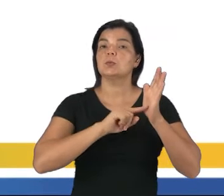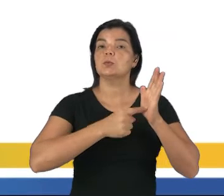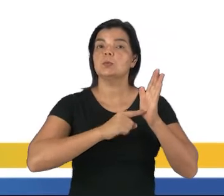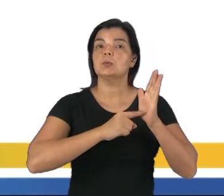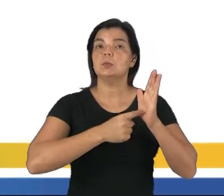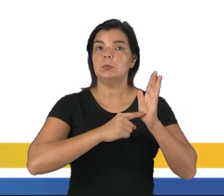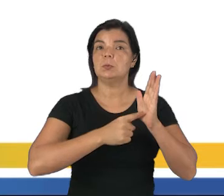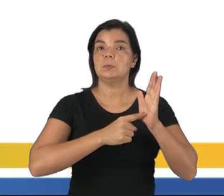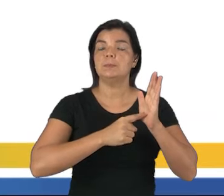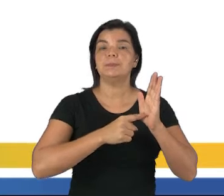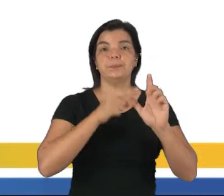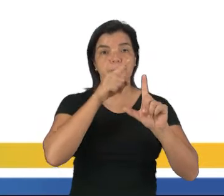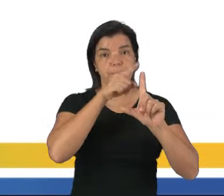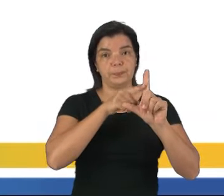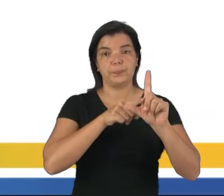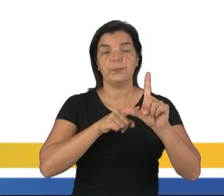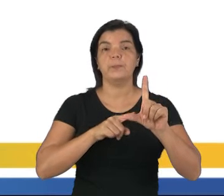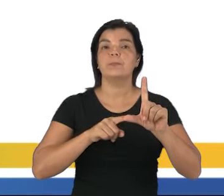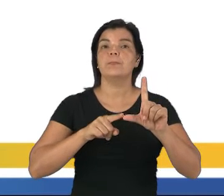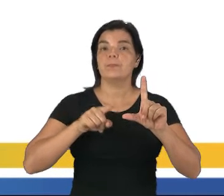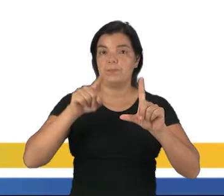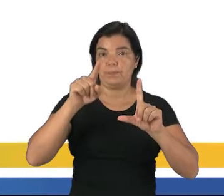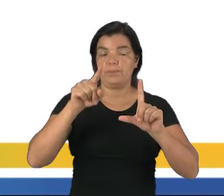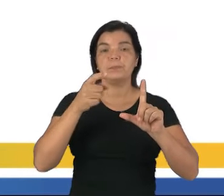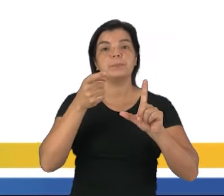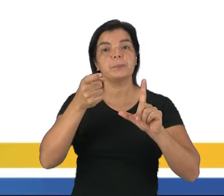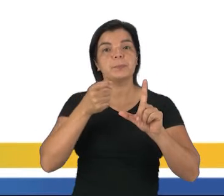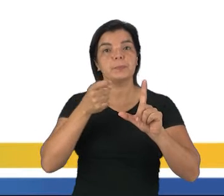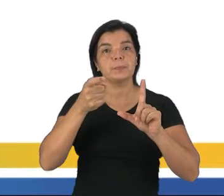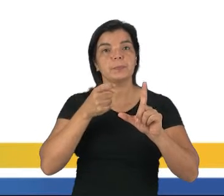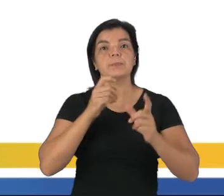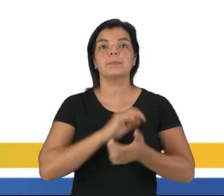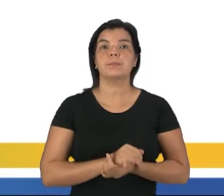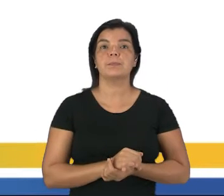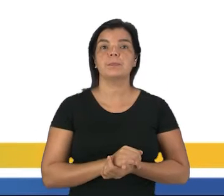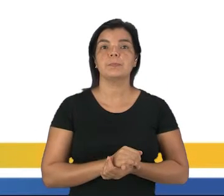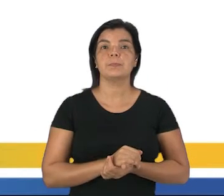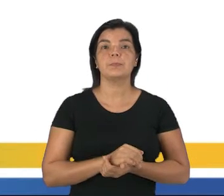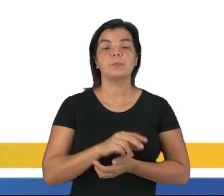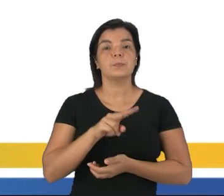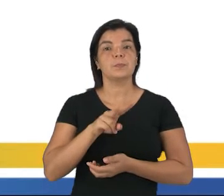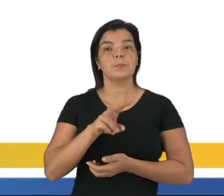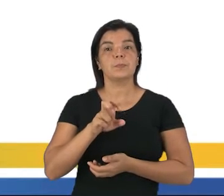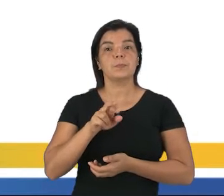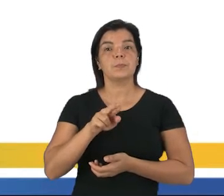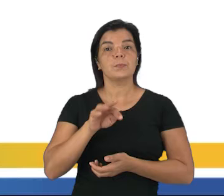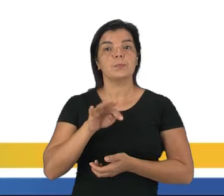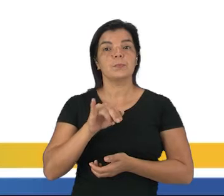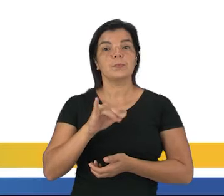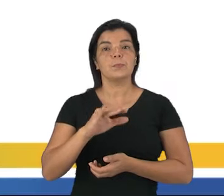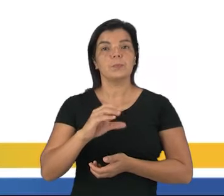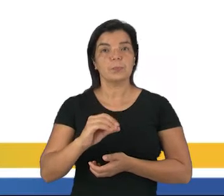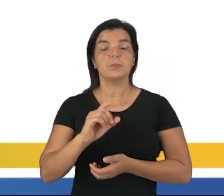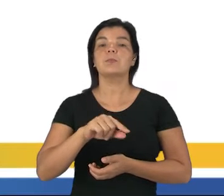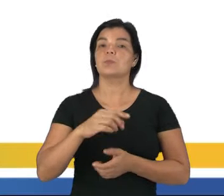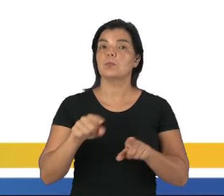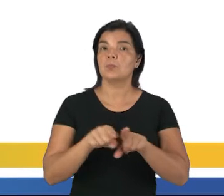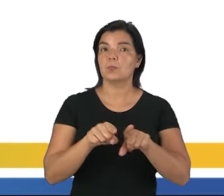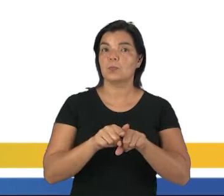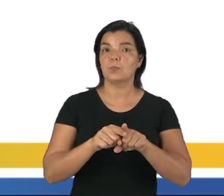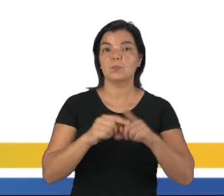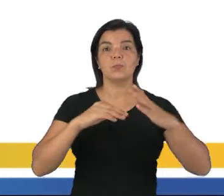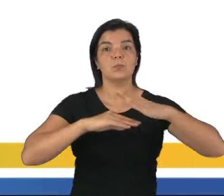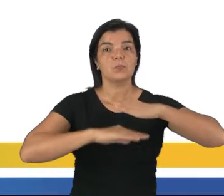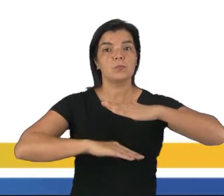pontos em que a parábola vai interceptar o eixo x. E o vértice é o ponto extremo da parábola. Pode ser o ponto